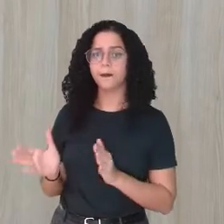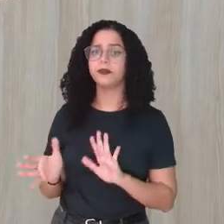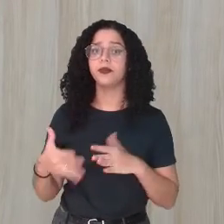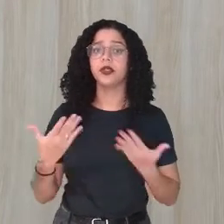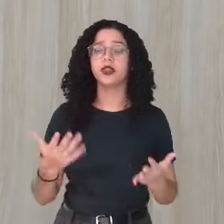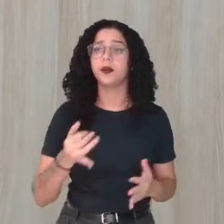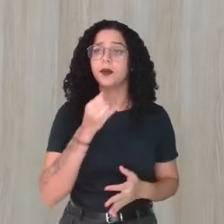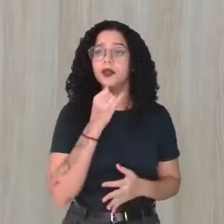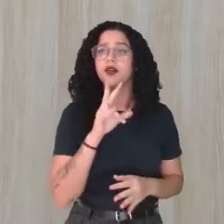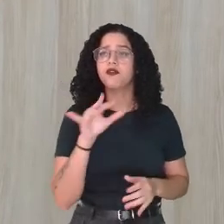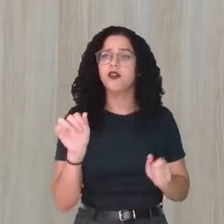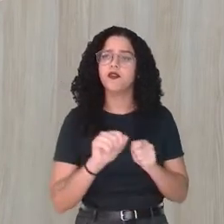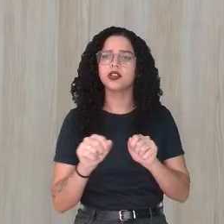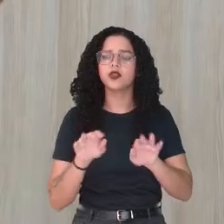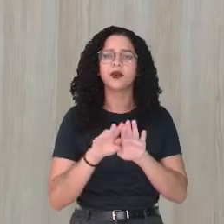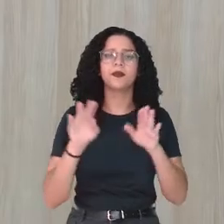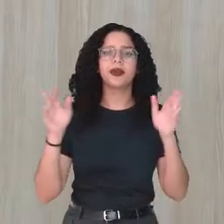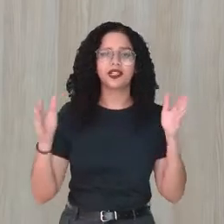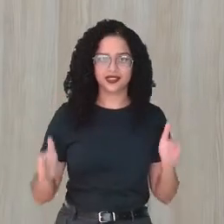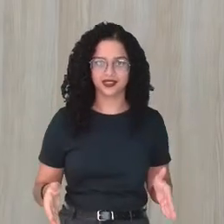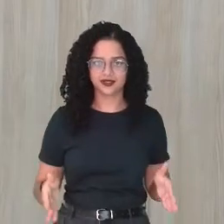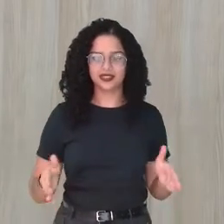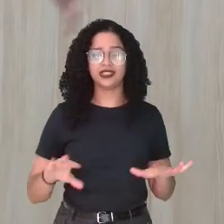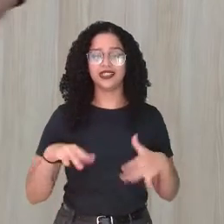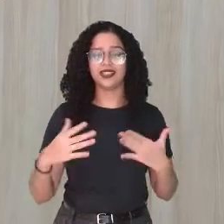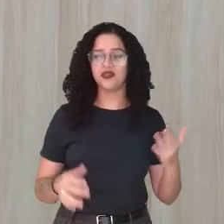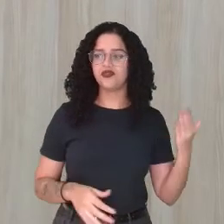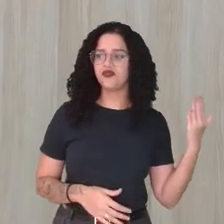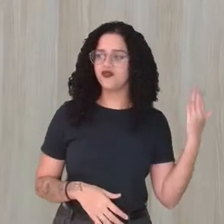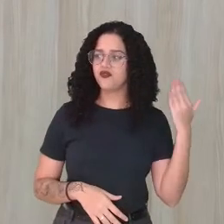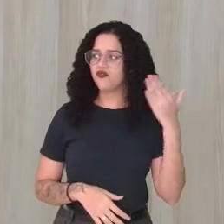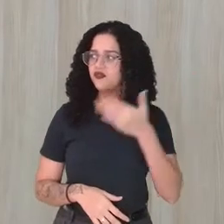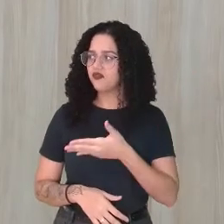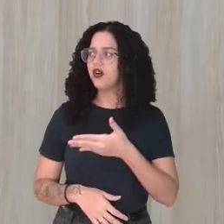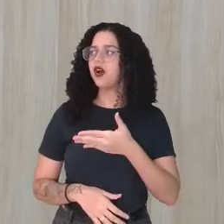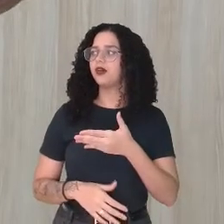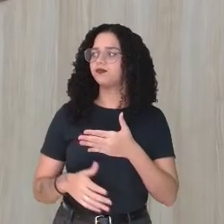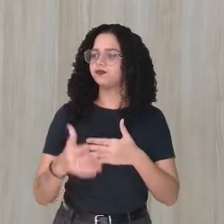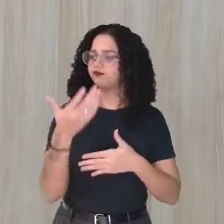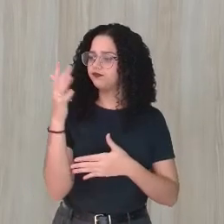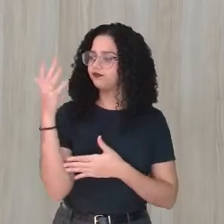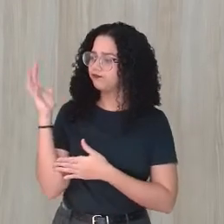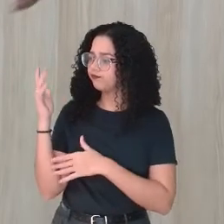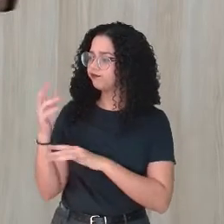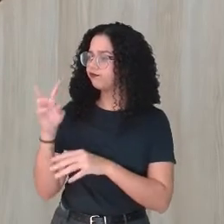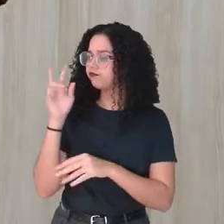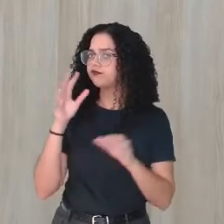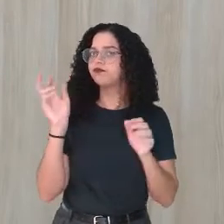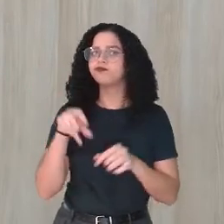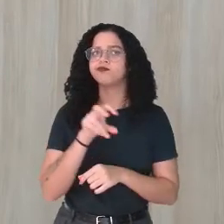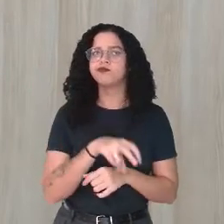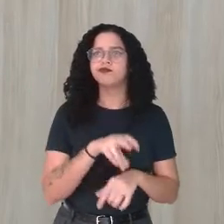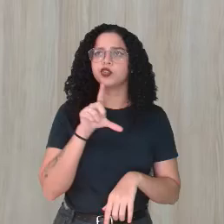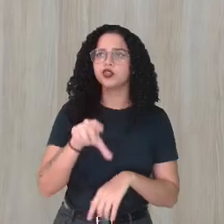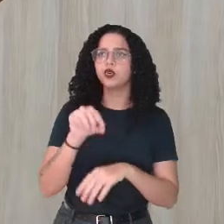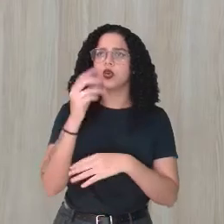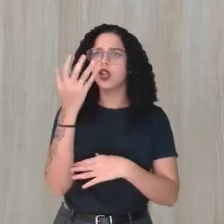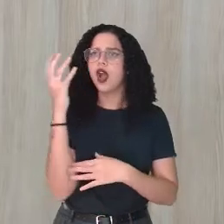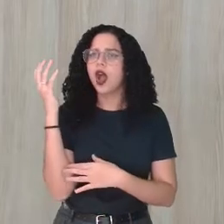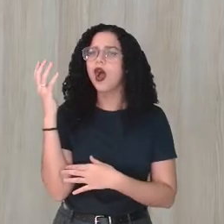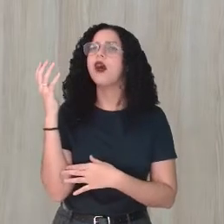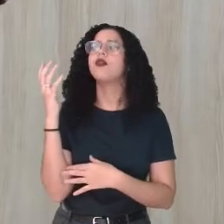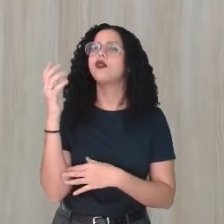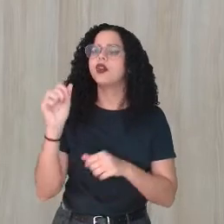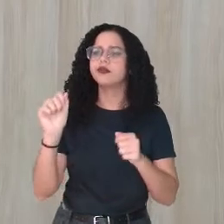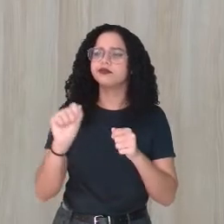vai fazer uma mesa. Então, ele ia geralmente, né, na mata, ia escolher a árvore, ia cortar, ia fazer as tábuas,